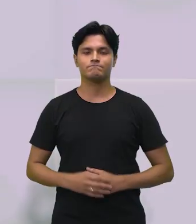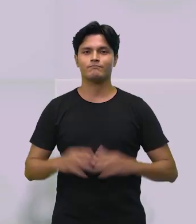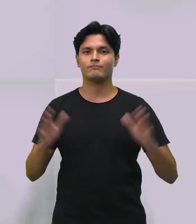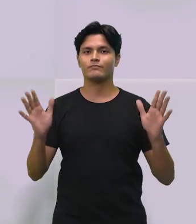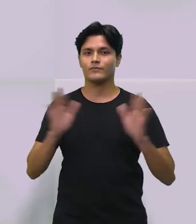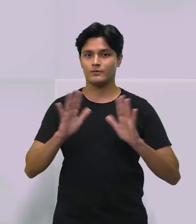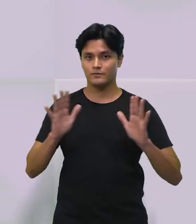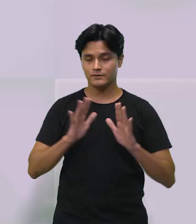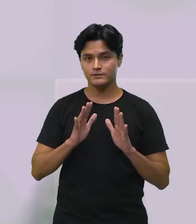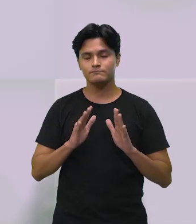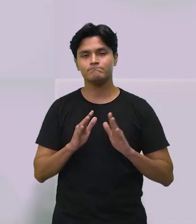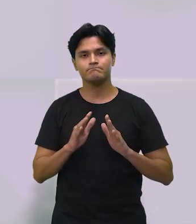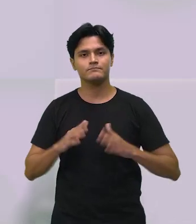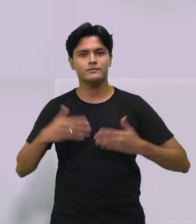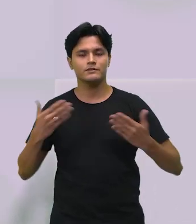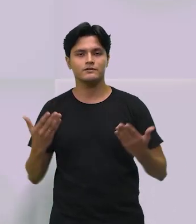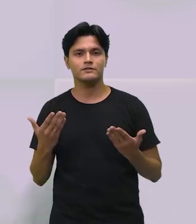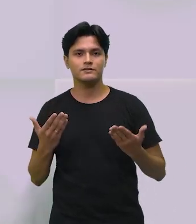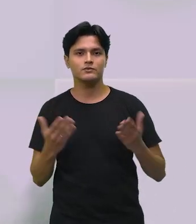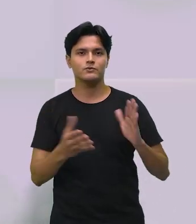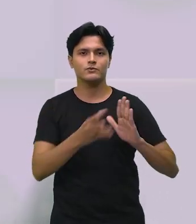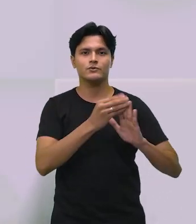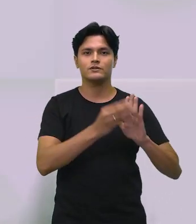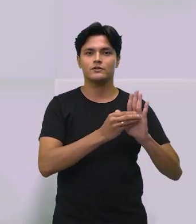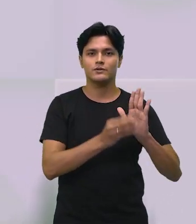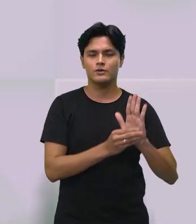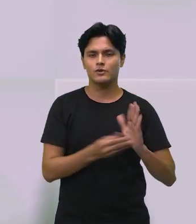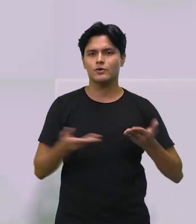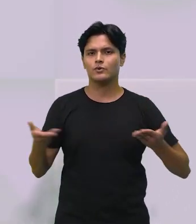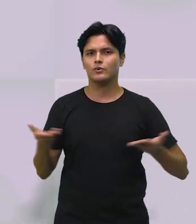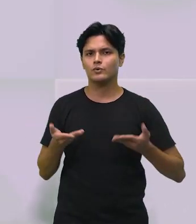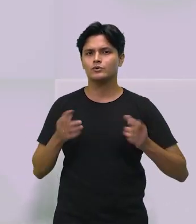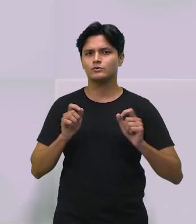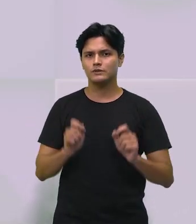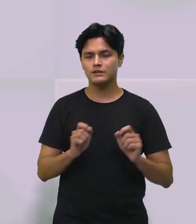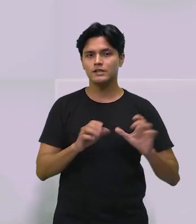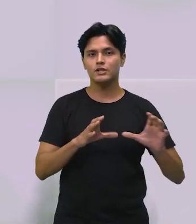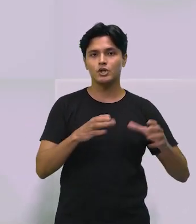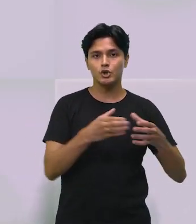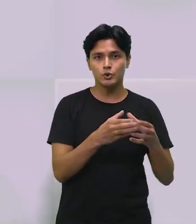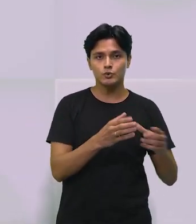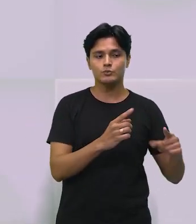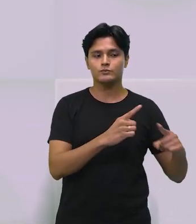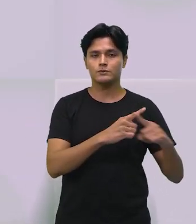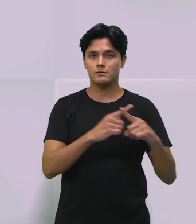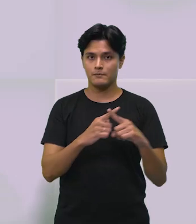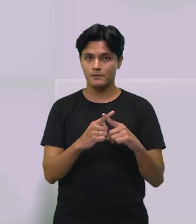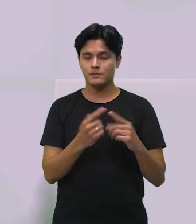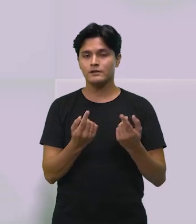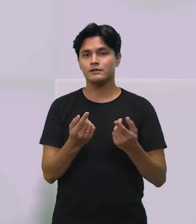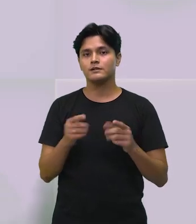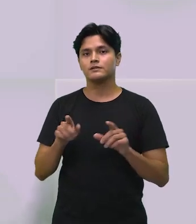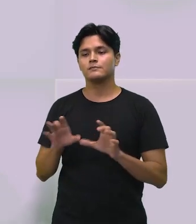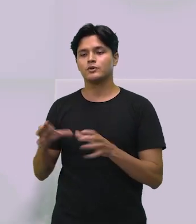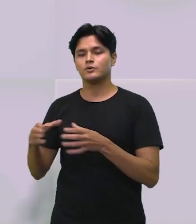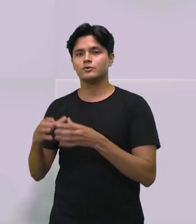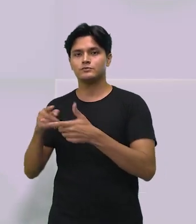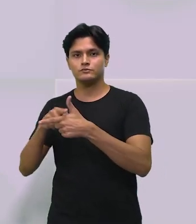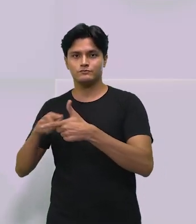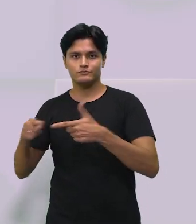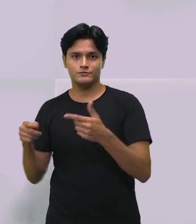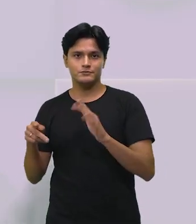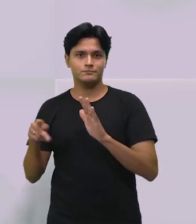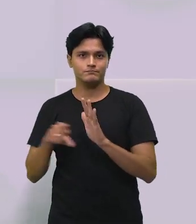Olá, olá! Então, o conteúdo de hoje são múltiplos e divisores de um número natural. Primeiro,